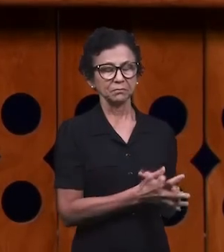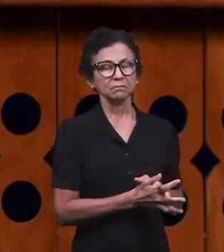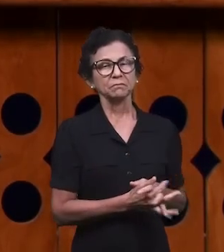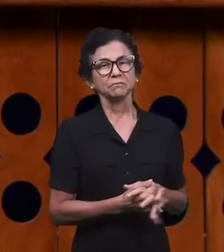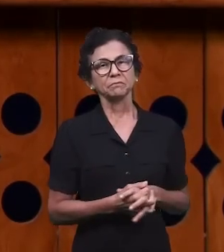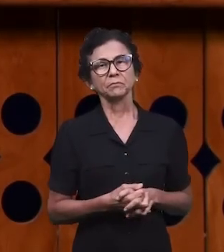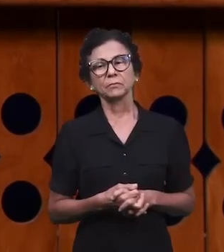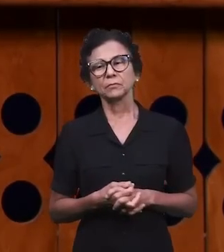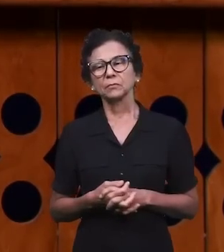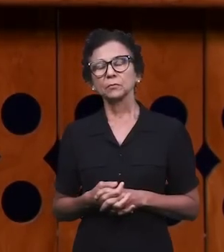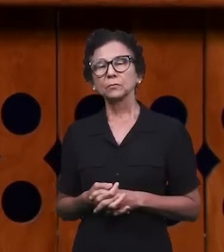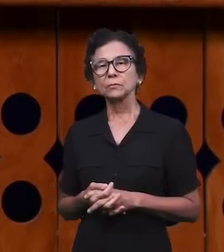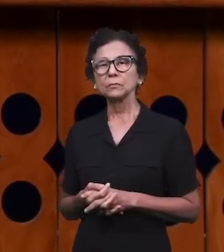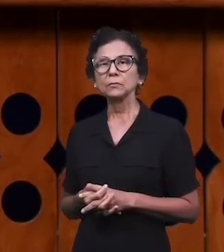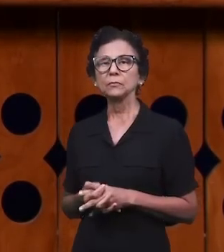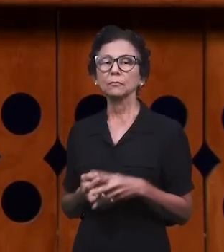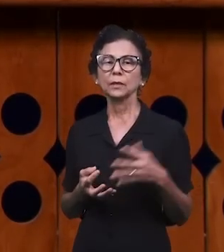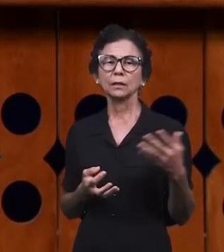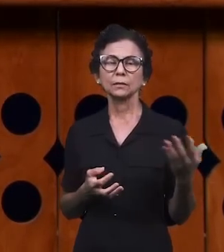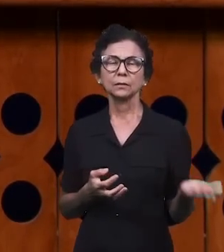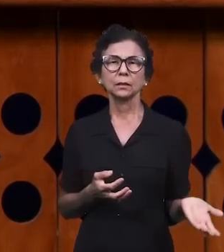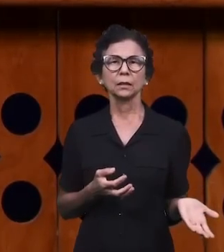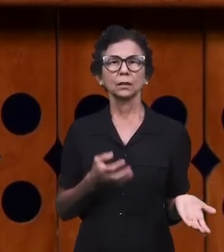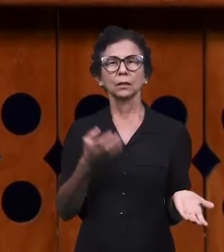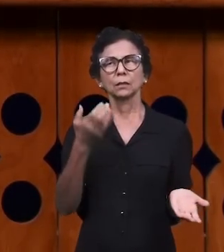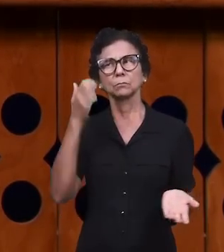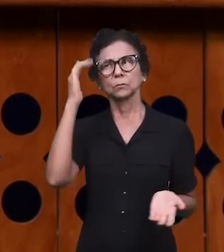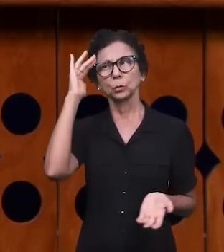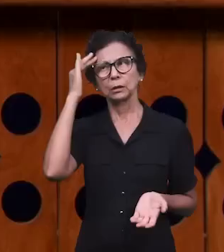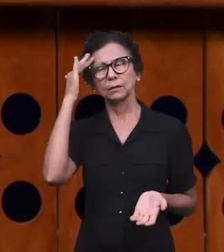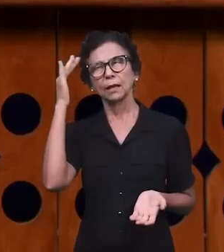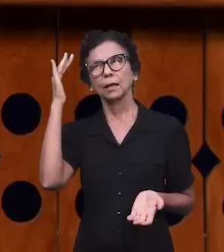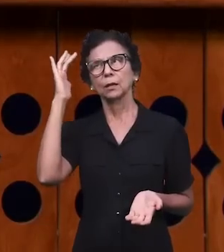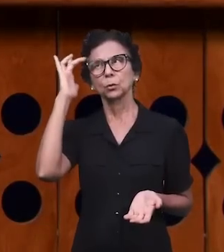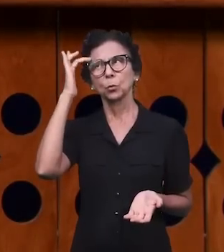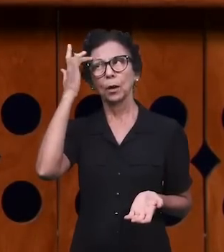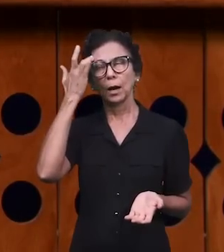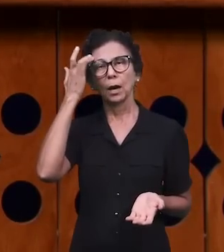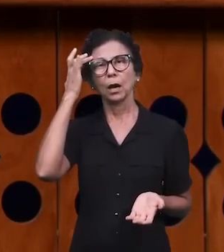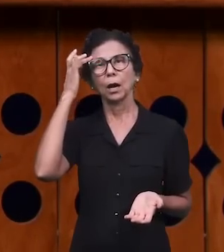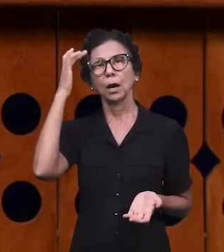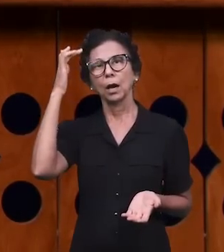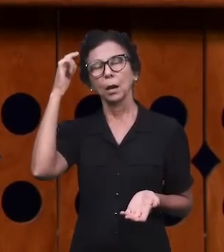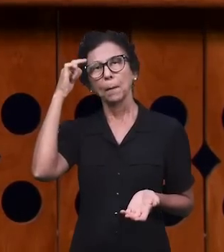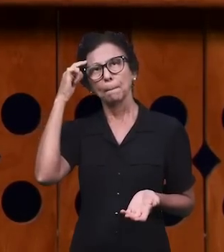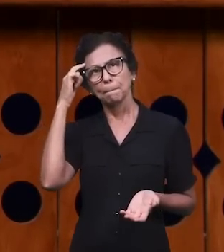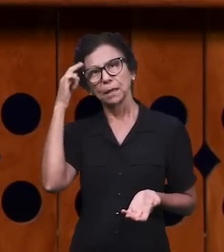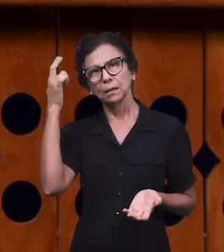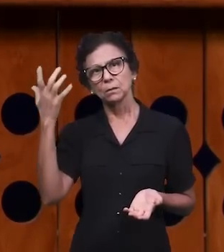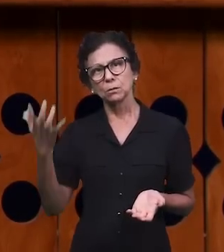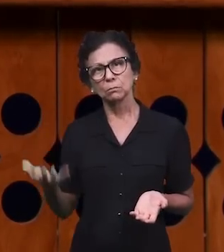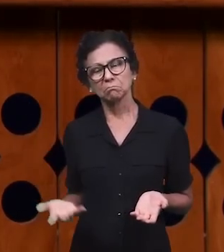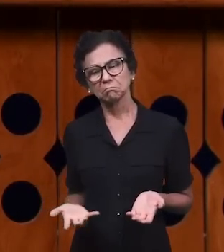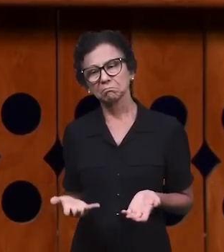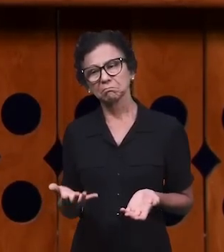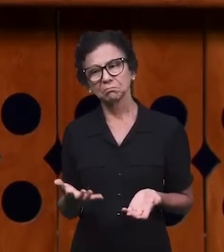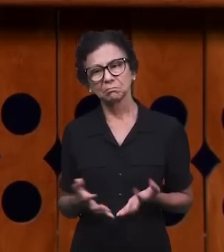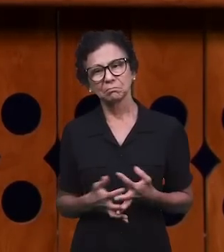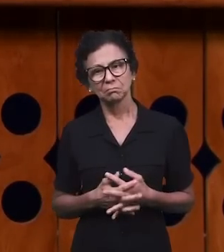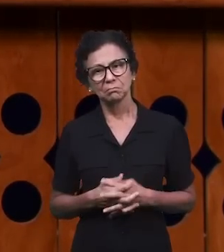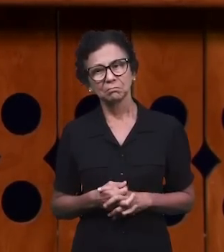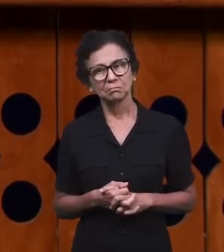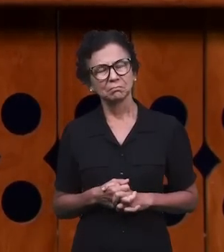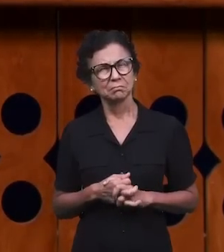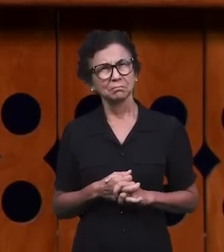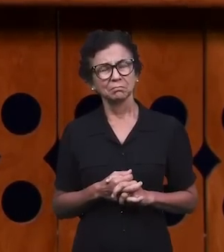interpretações, aquilo que eu entendo, que eu acho, que eu penso, ele está o tempo inteiro cheio